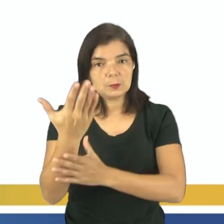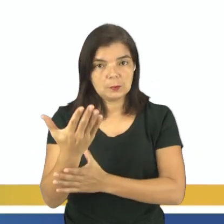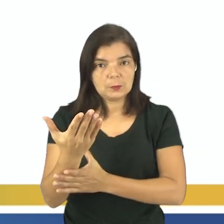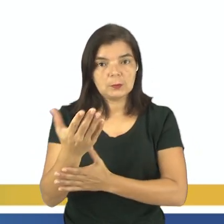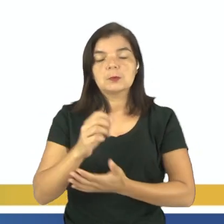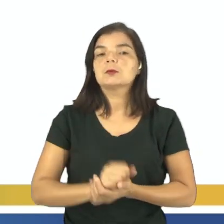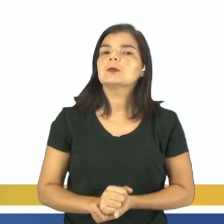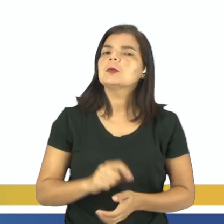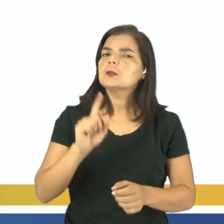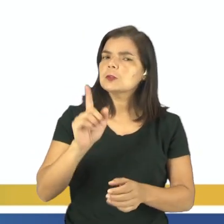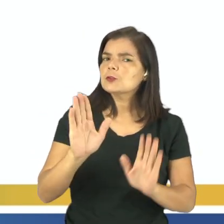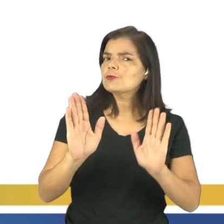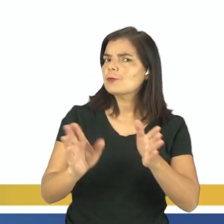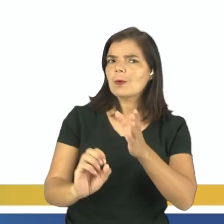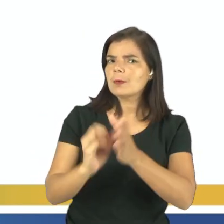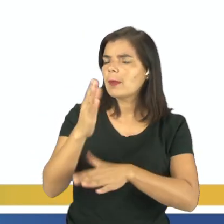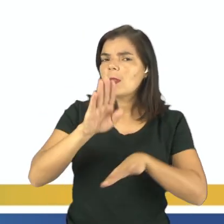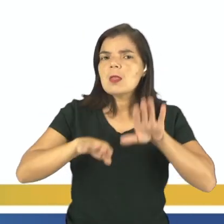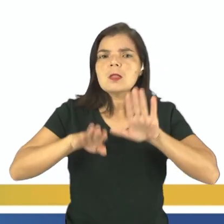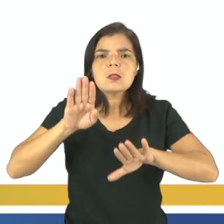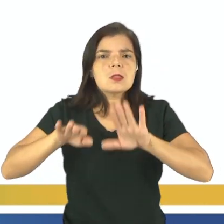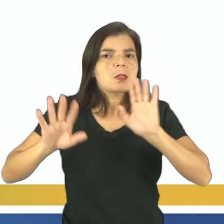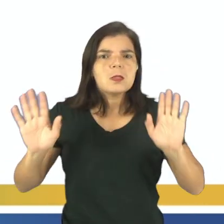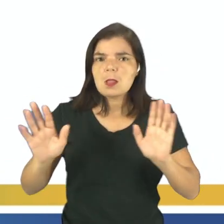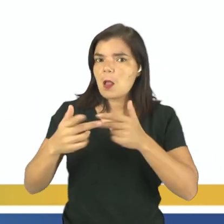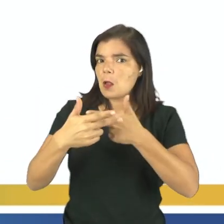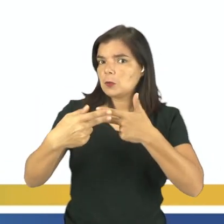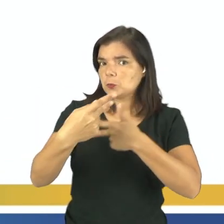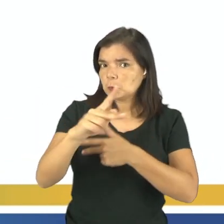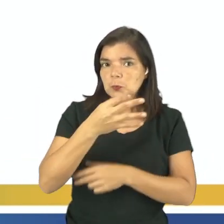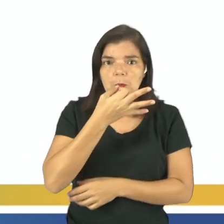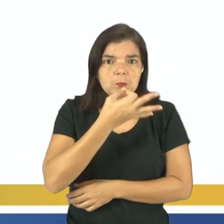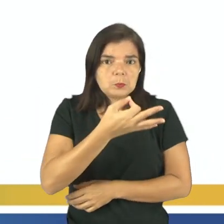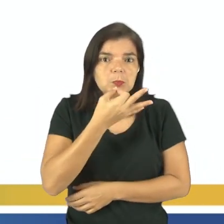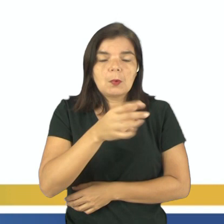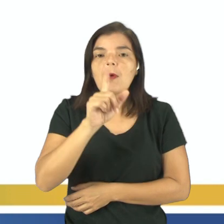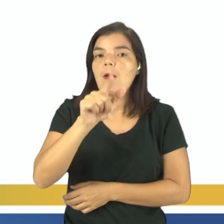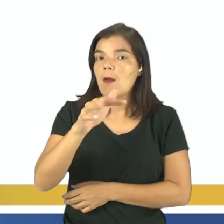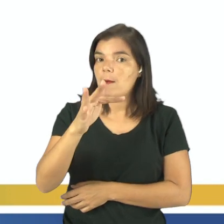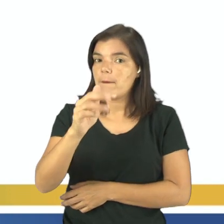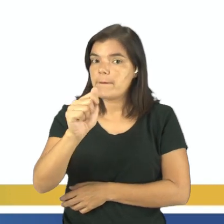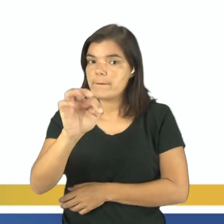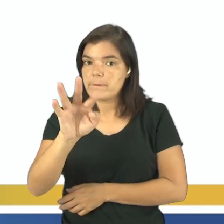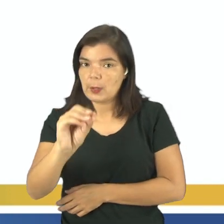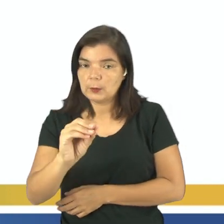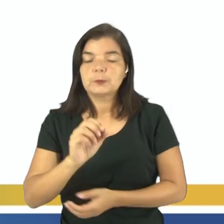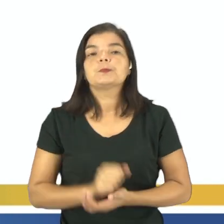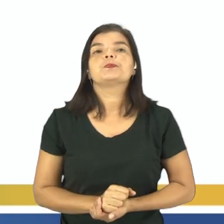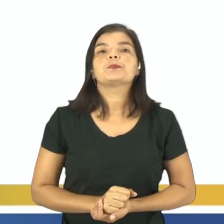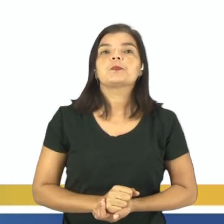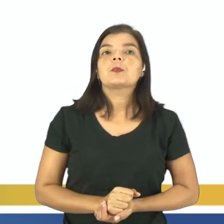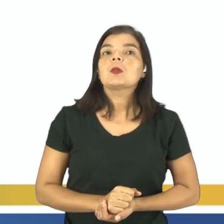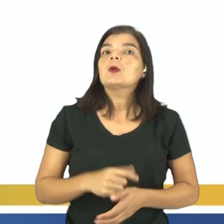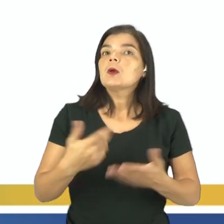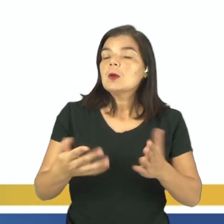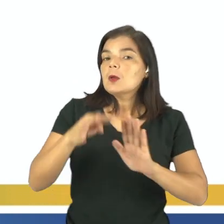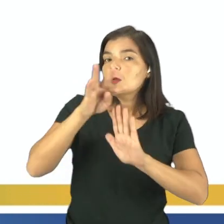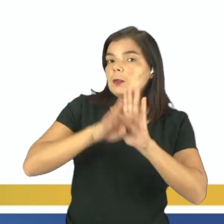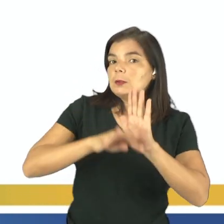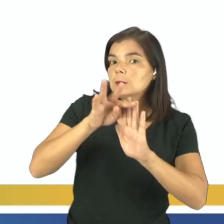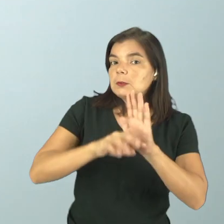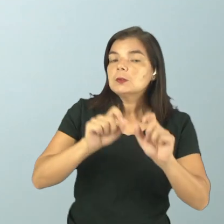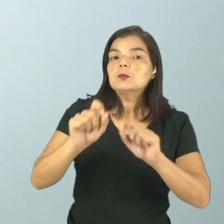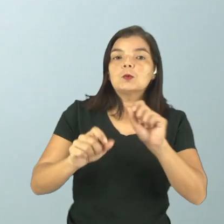Acontecimento. Aquilo que aconteceu, independente da sua opinião. Esse é o fato. Nos textos, são